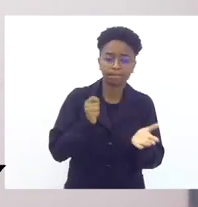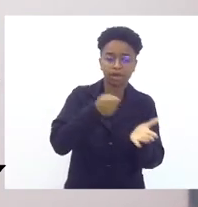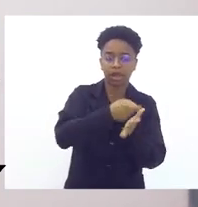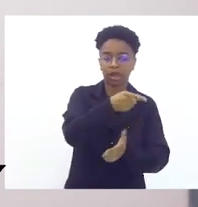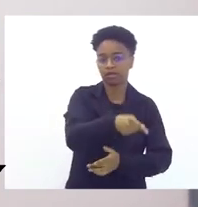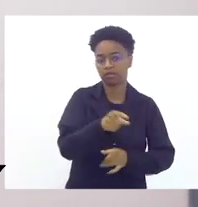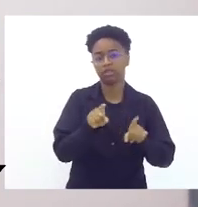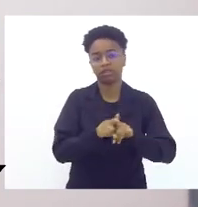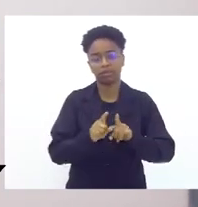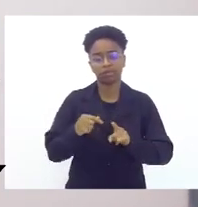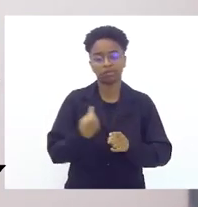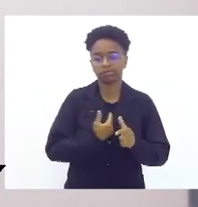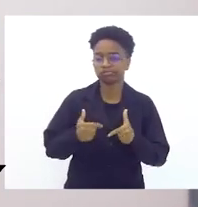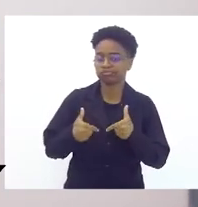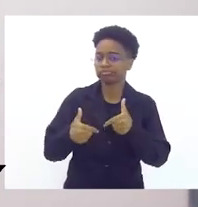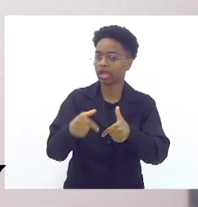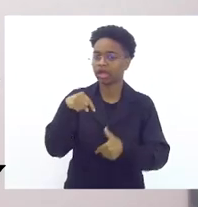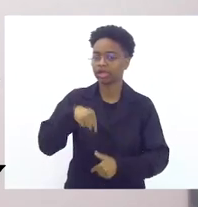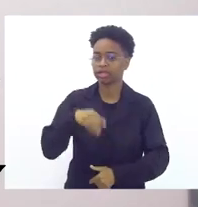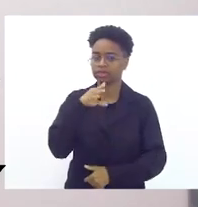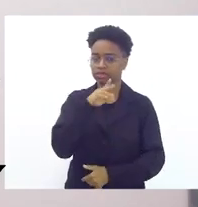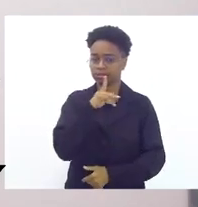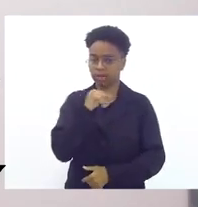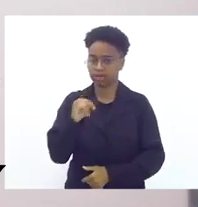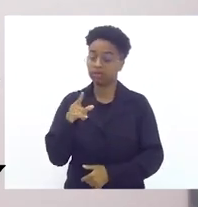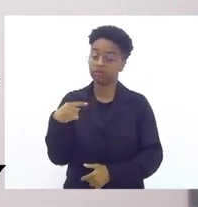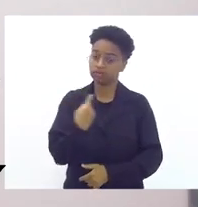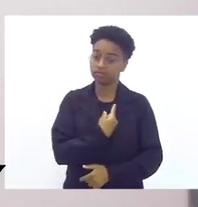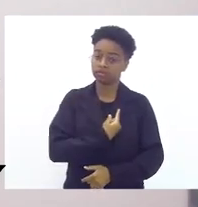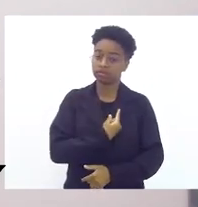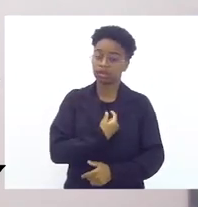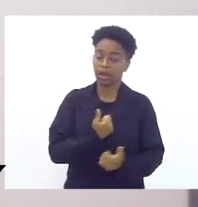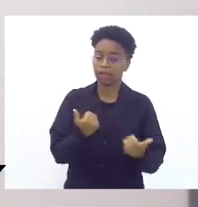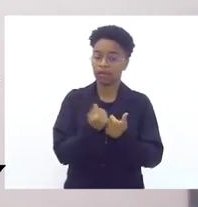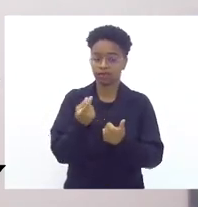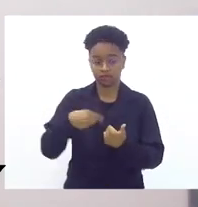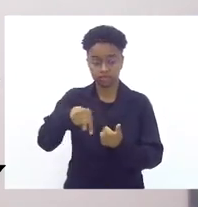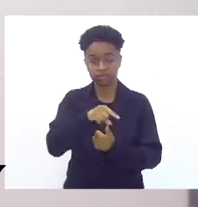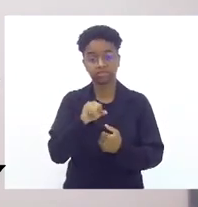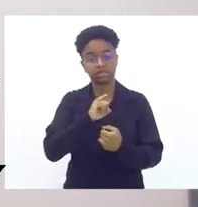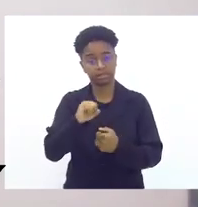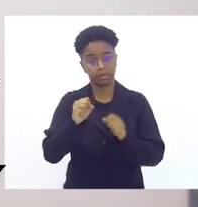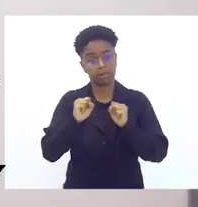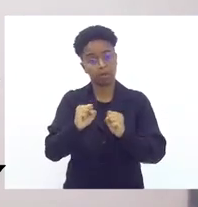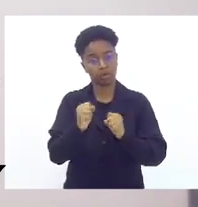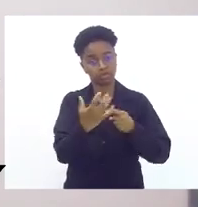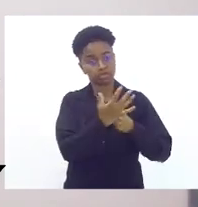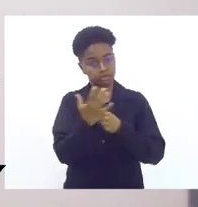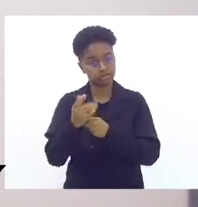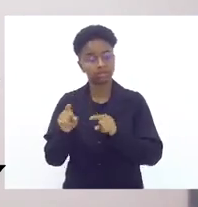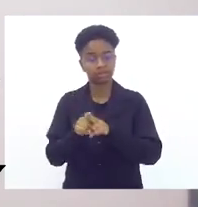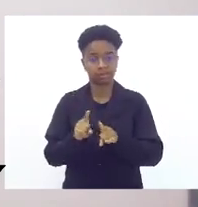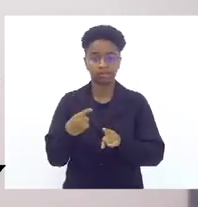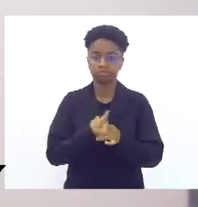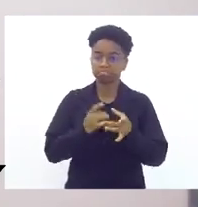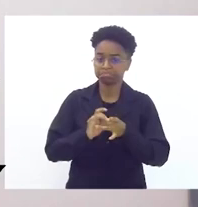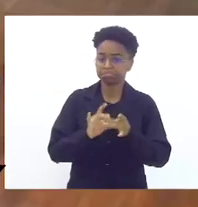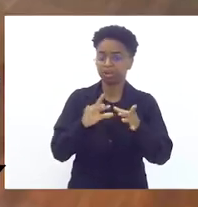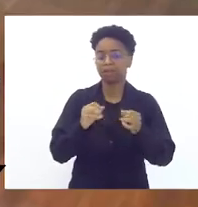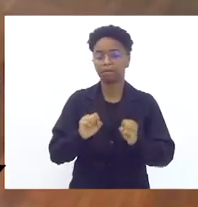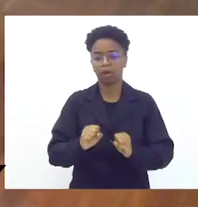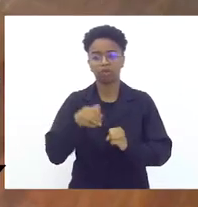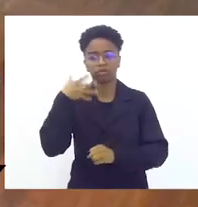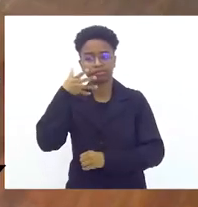nessa toada que a gente tem levado esta CPI então contem comigo Se puderem também contribuir a gente tá aberto para novas contribuições